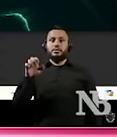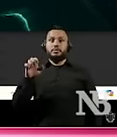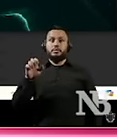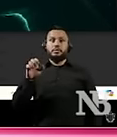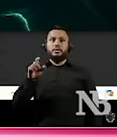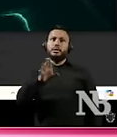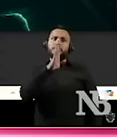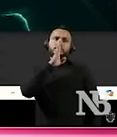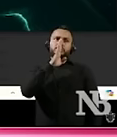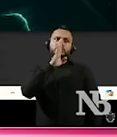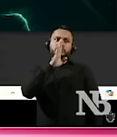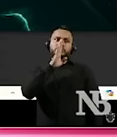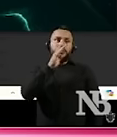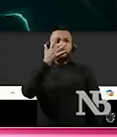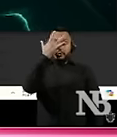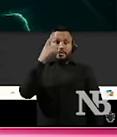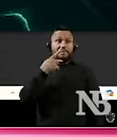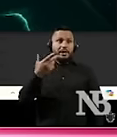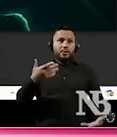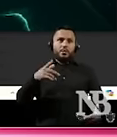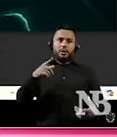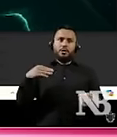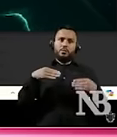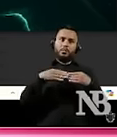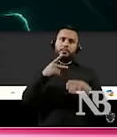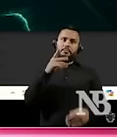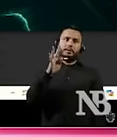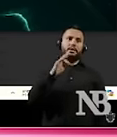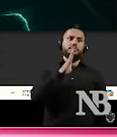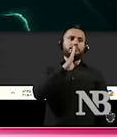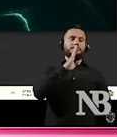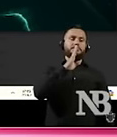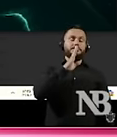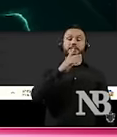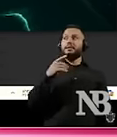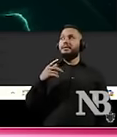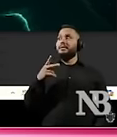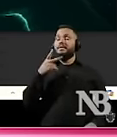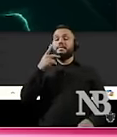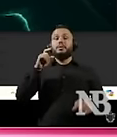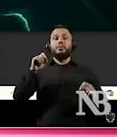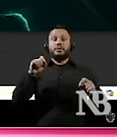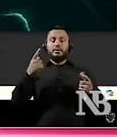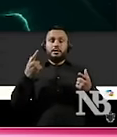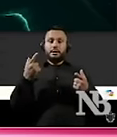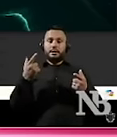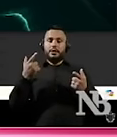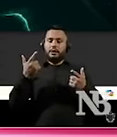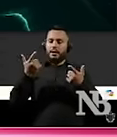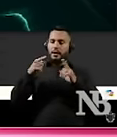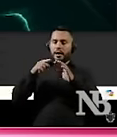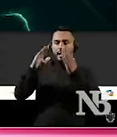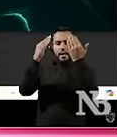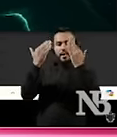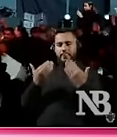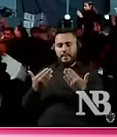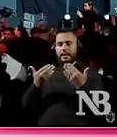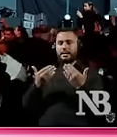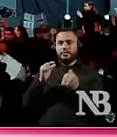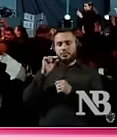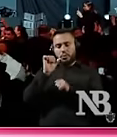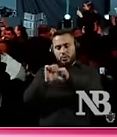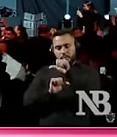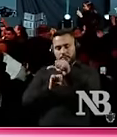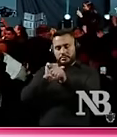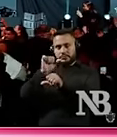petista. Diz o seguinte, de que análise de como pequenas alterações nas condições